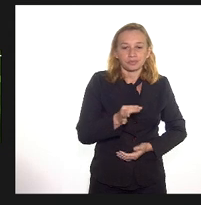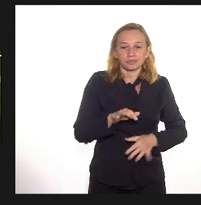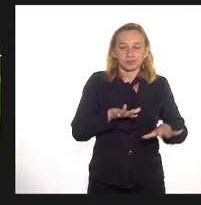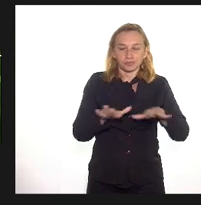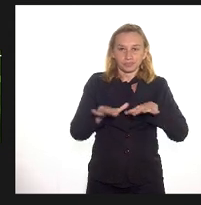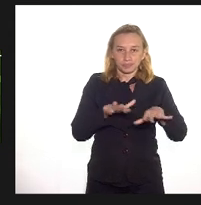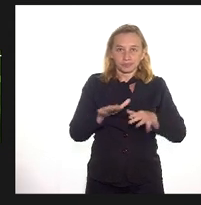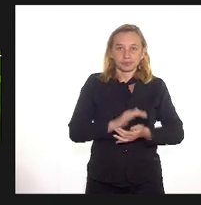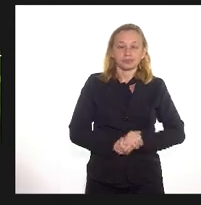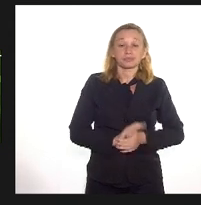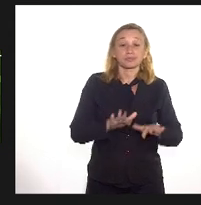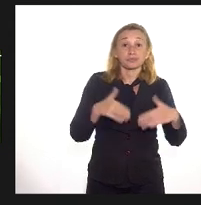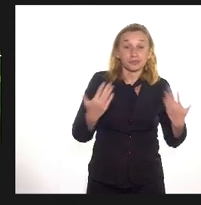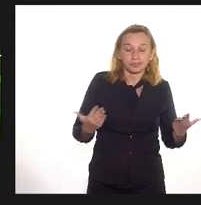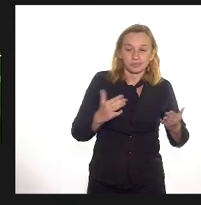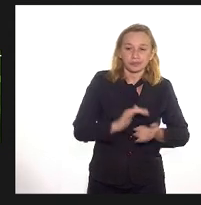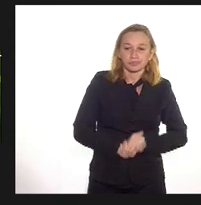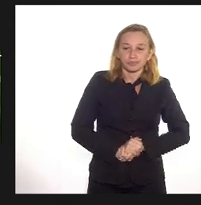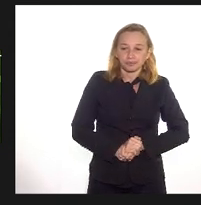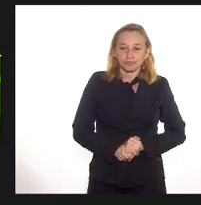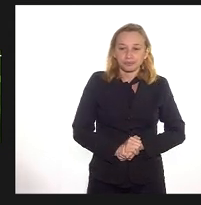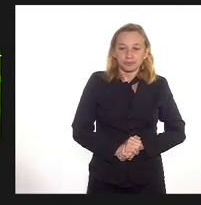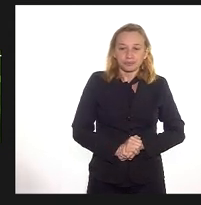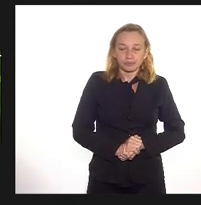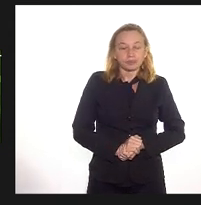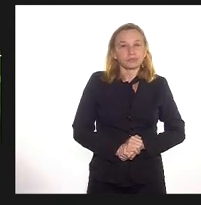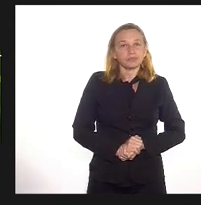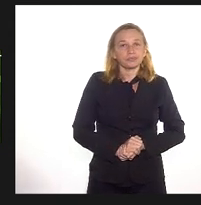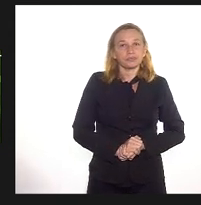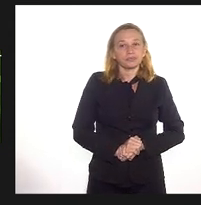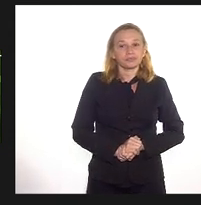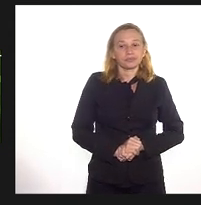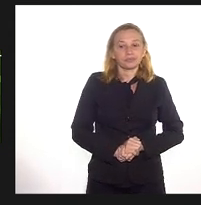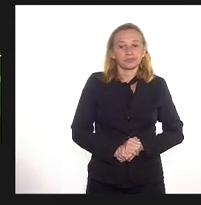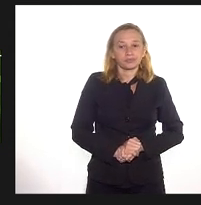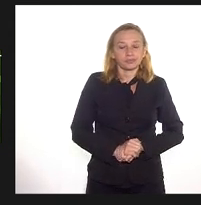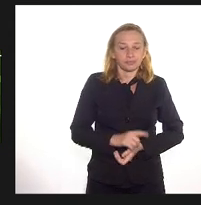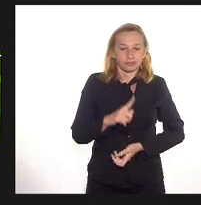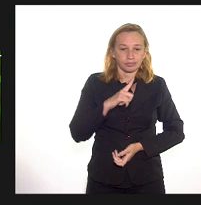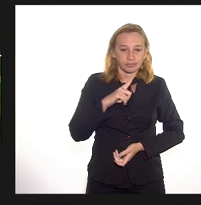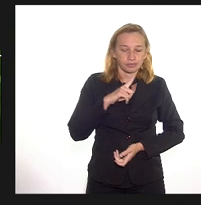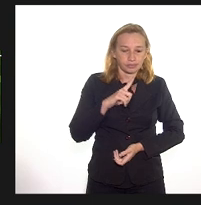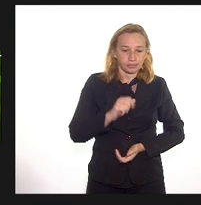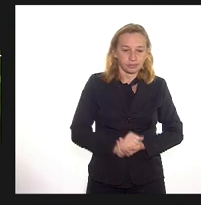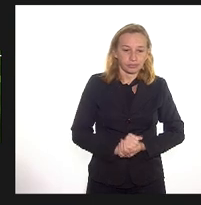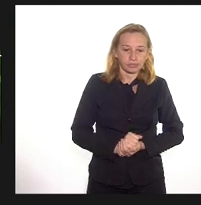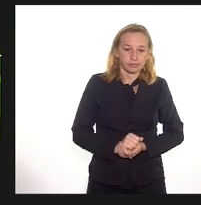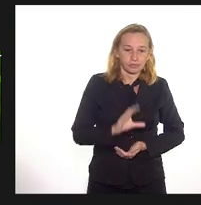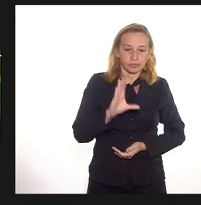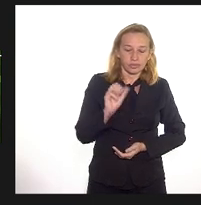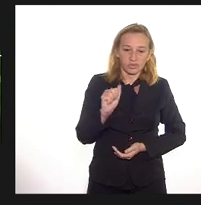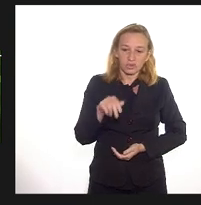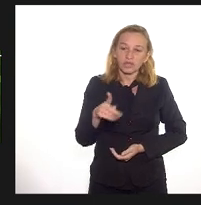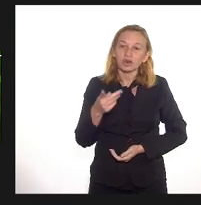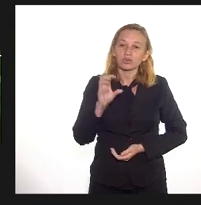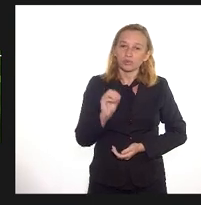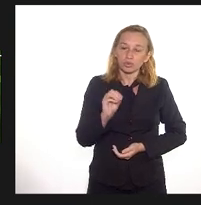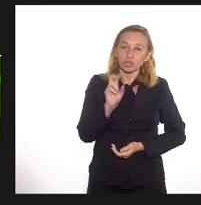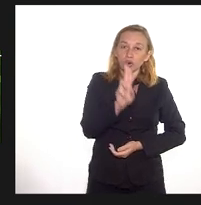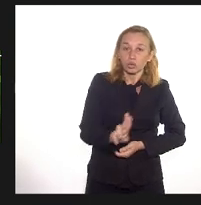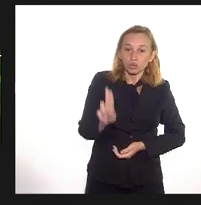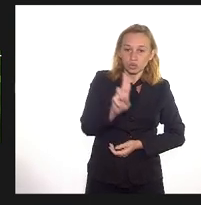movimentado. Então, se você tem um ativo, um campo, usando